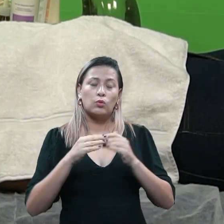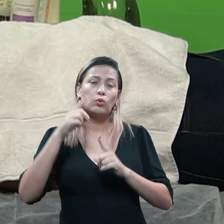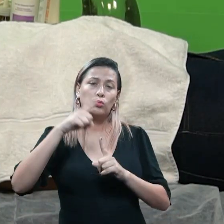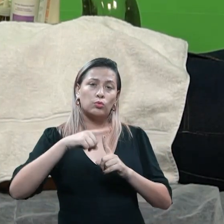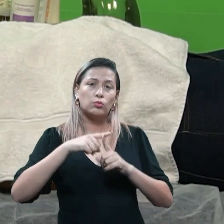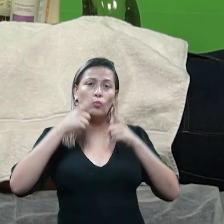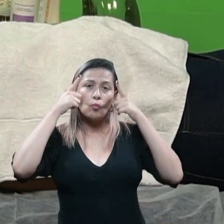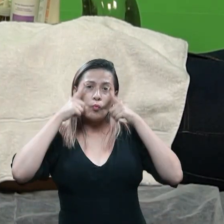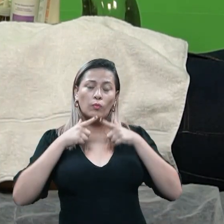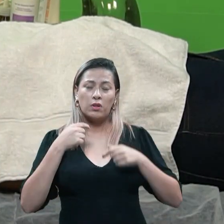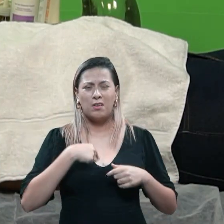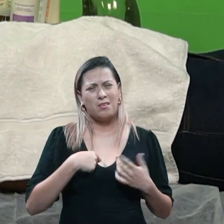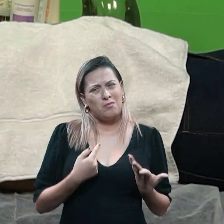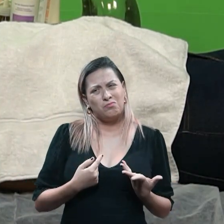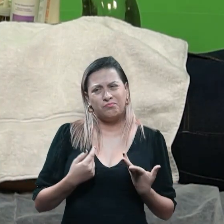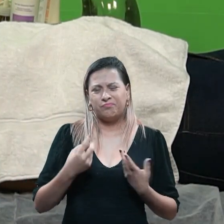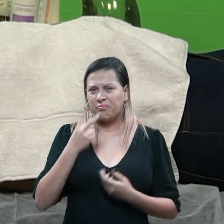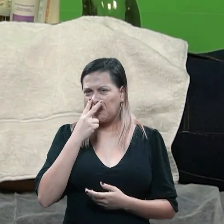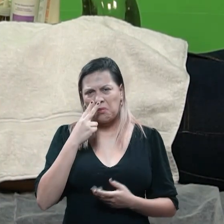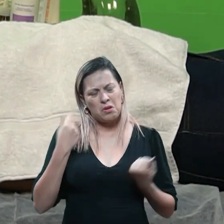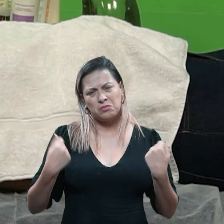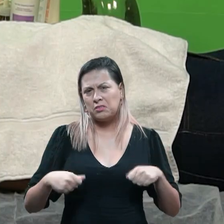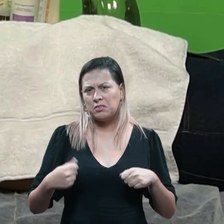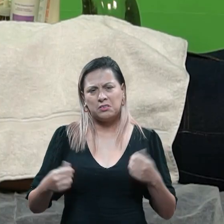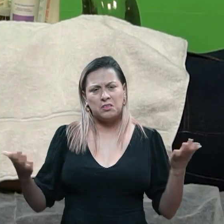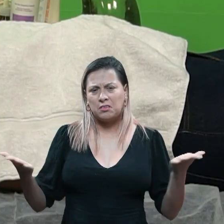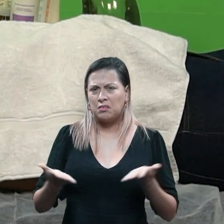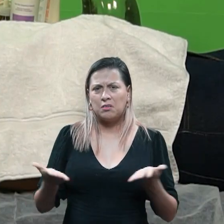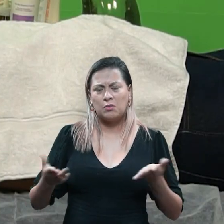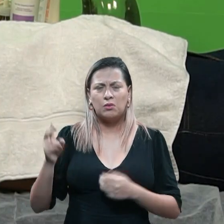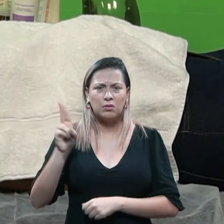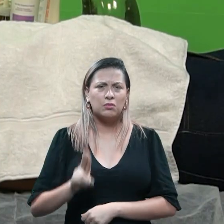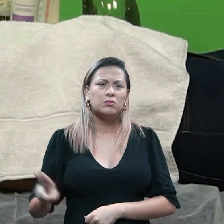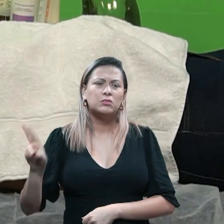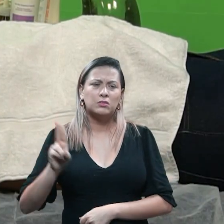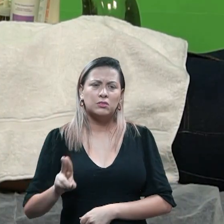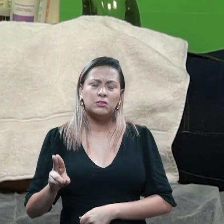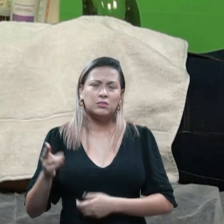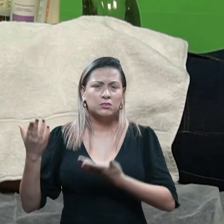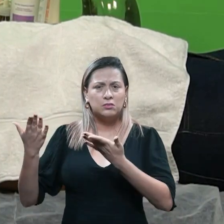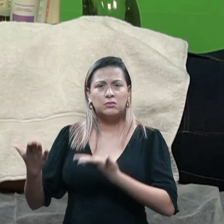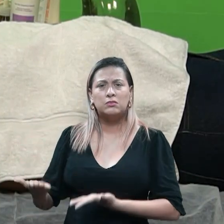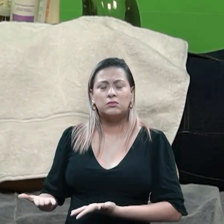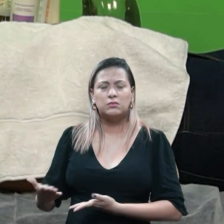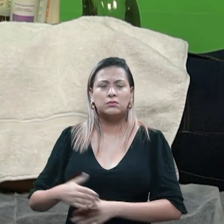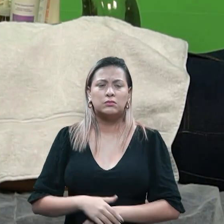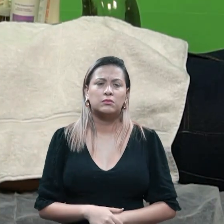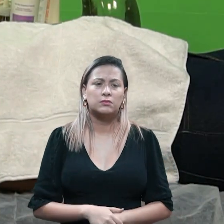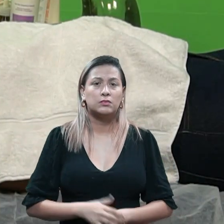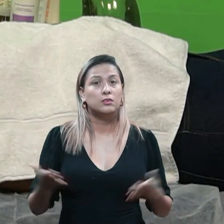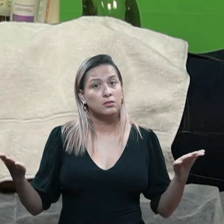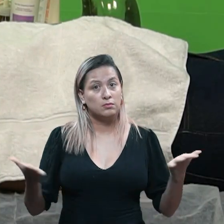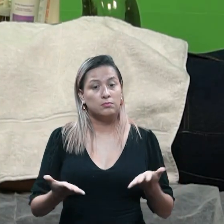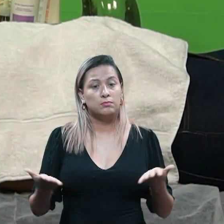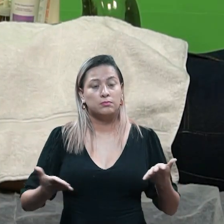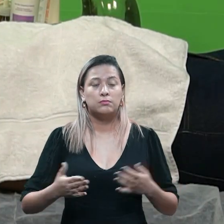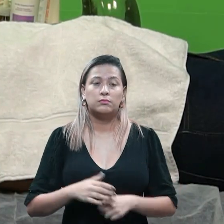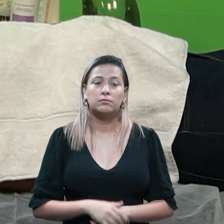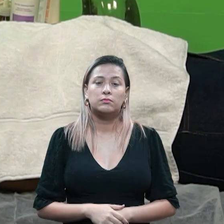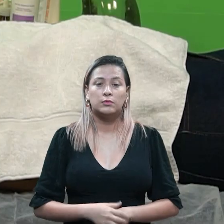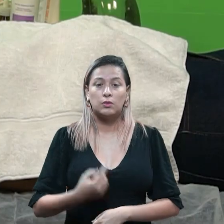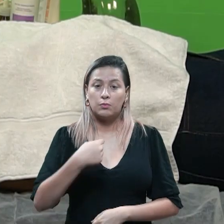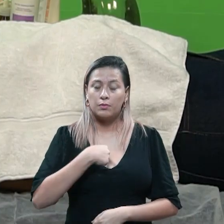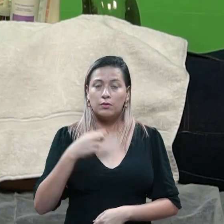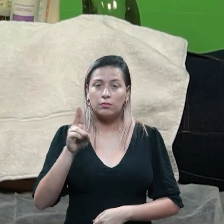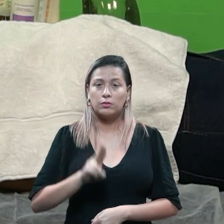Eu não acho necessário agora, para essa pele, eu aplicar essa máscara, essa loção nesse momento. Então, primeiro eu